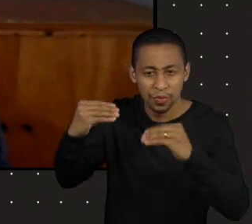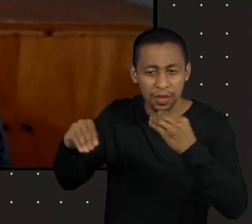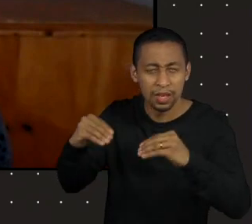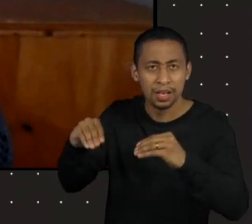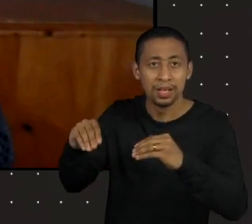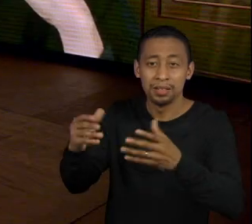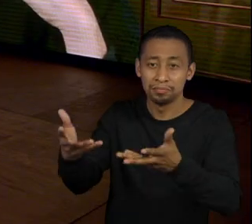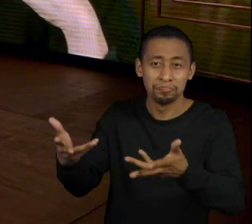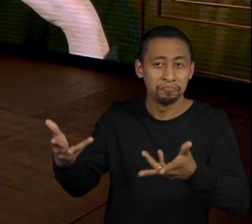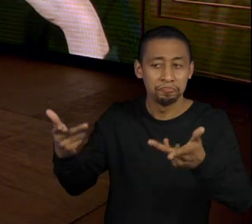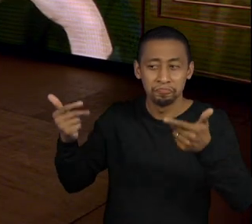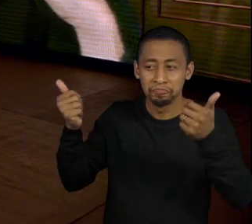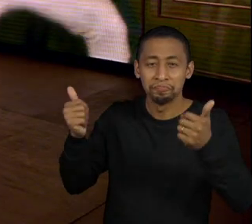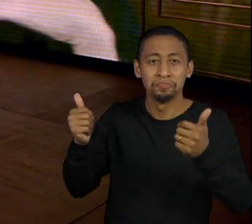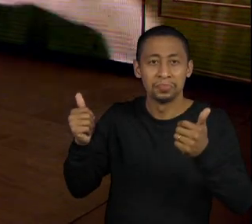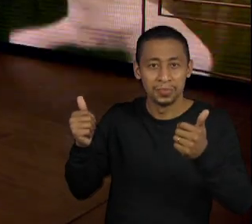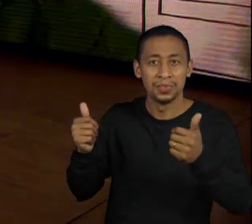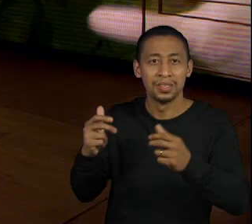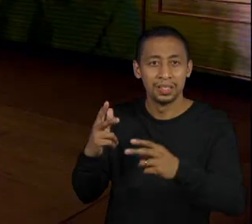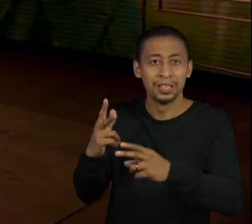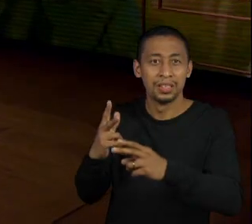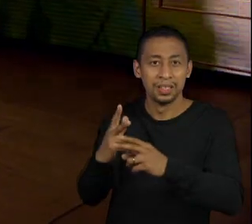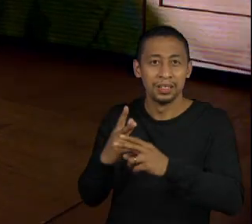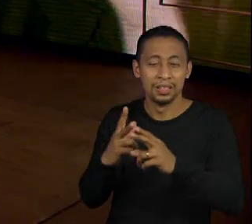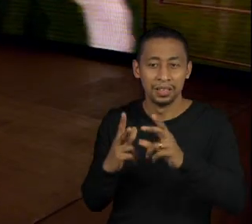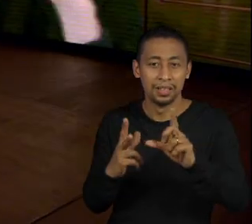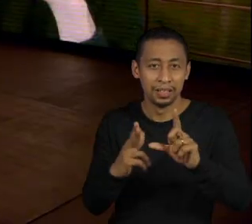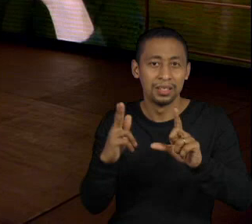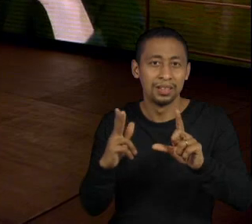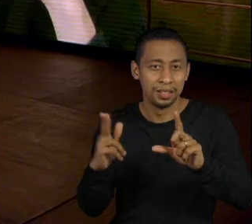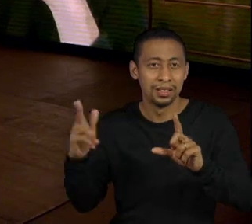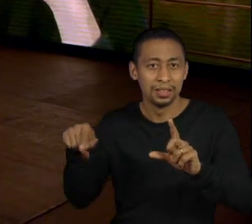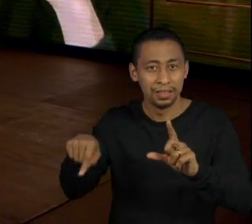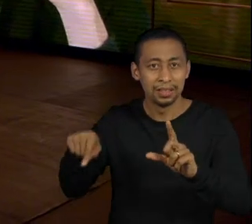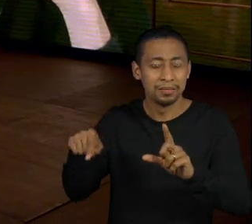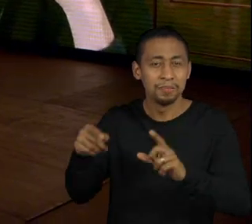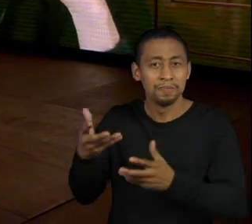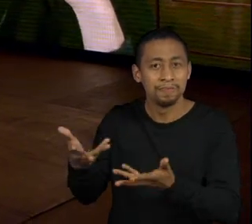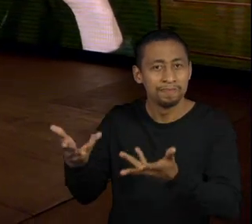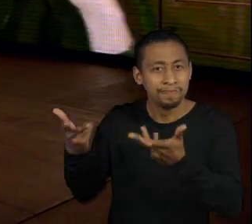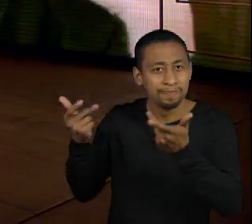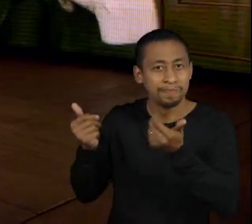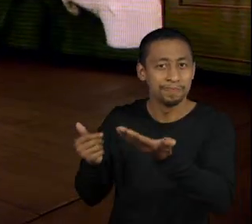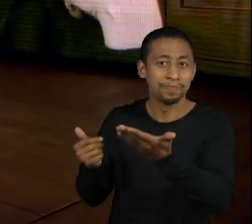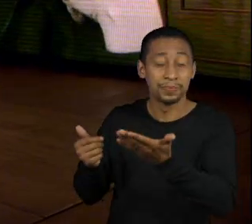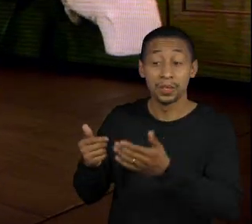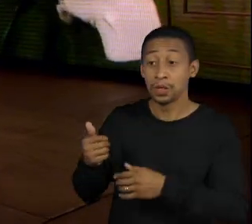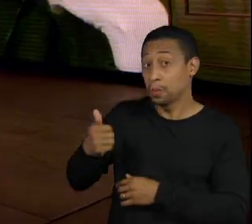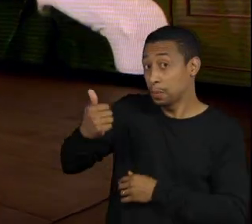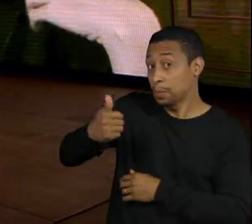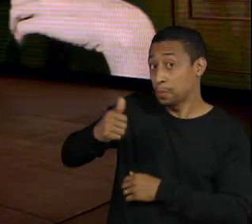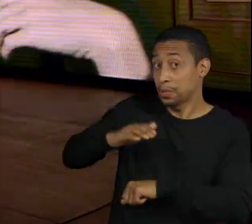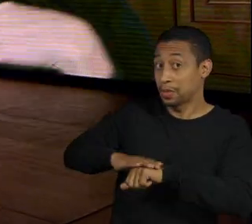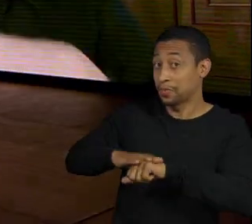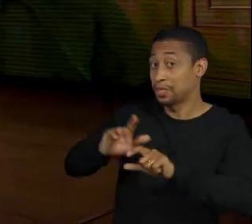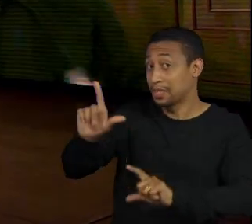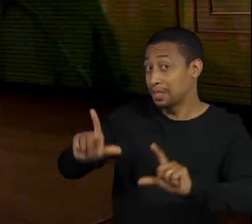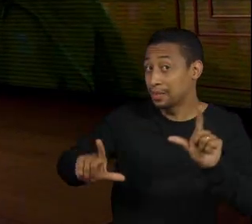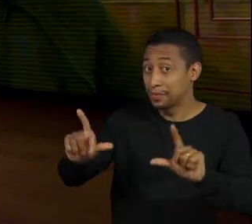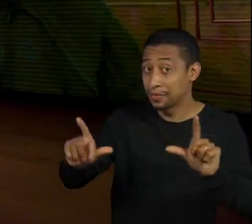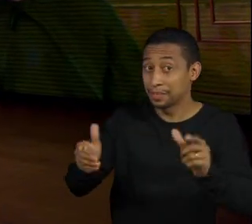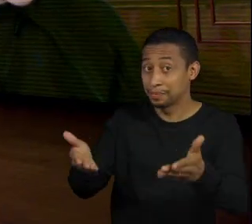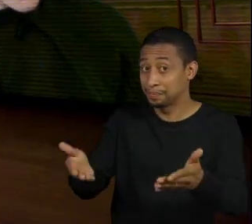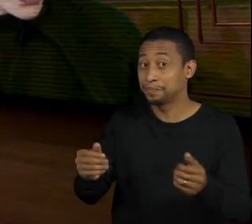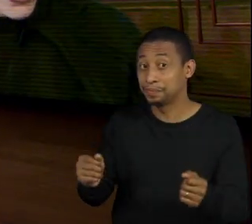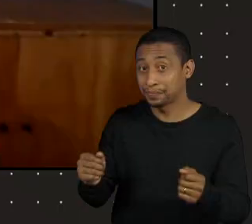série maravilhosa. E esses 2 trabalhos foram os primeiros que eu fiz na TV. E aí eu fiquei muito tensa. Aí realmente, a